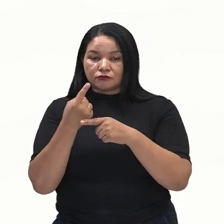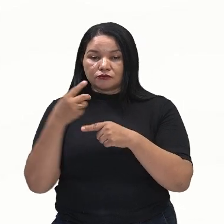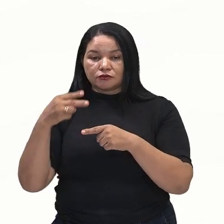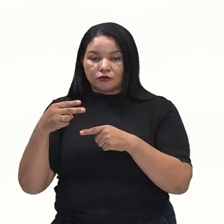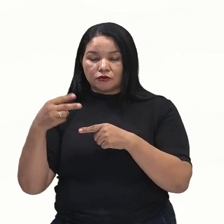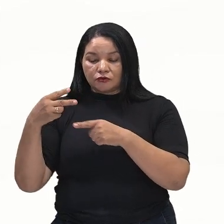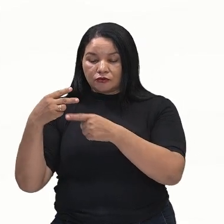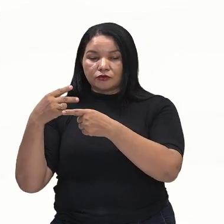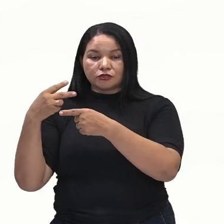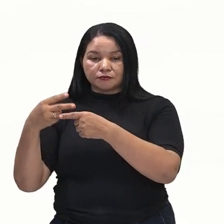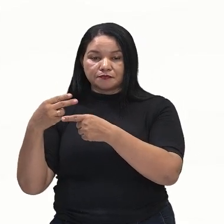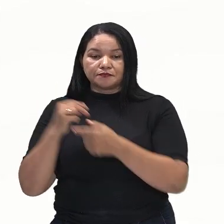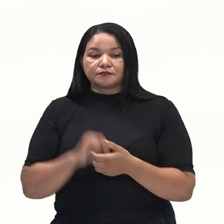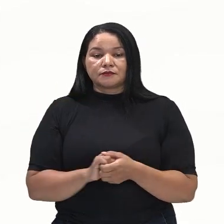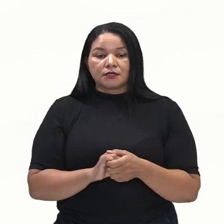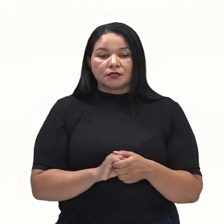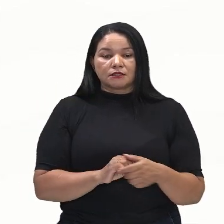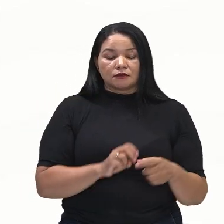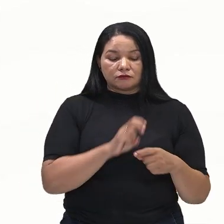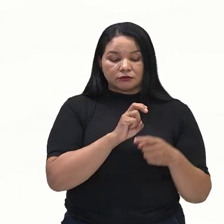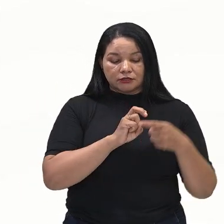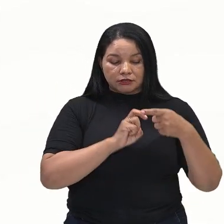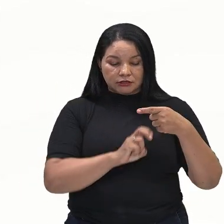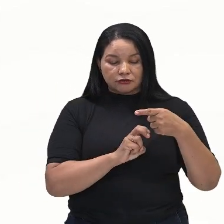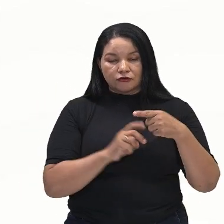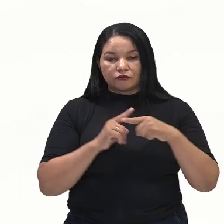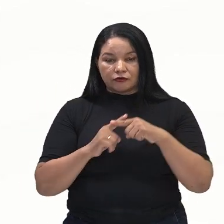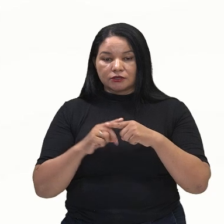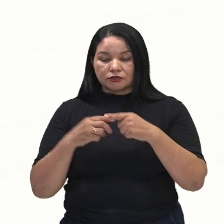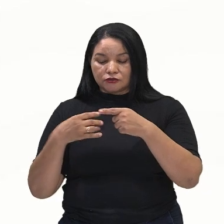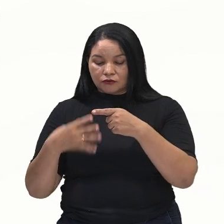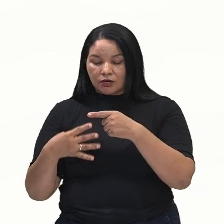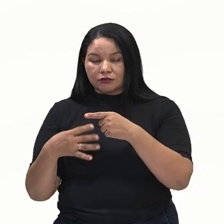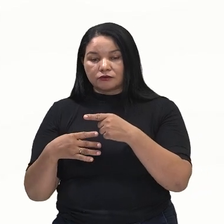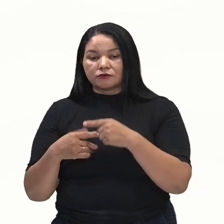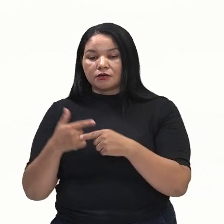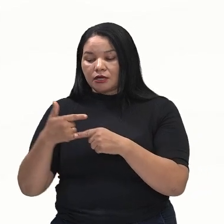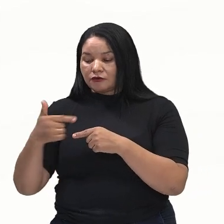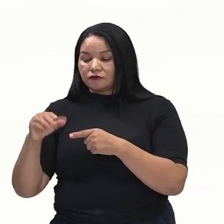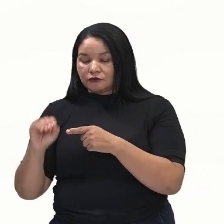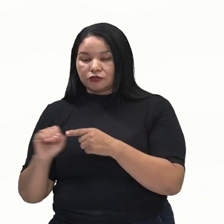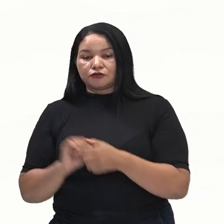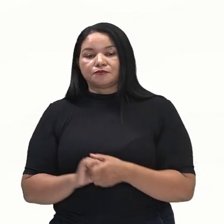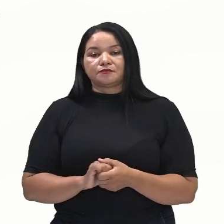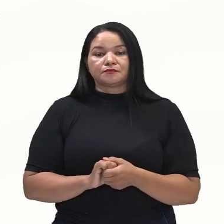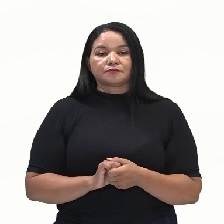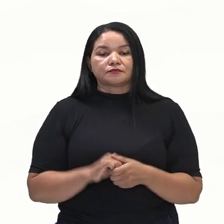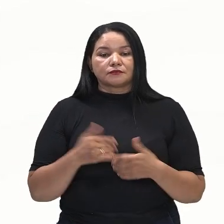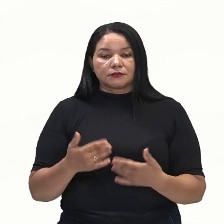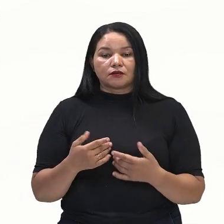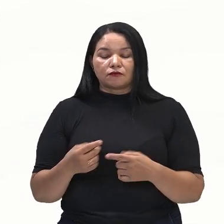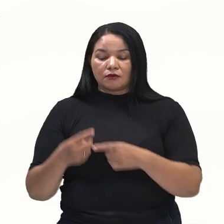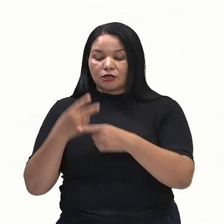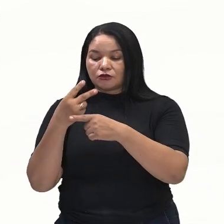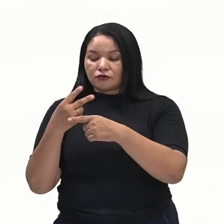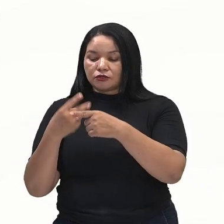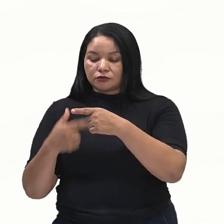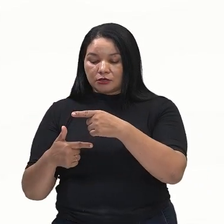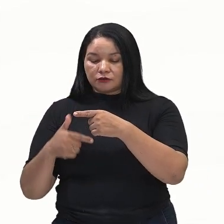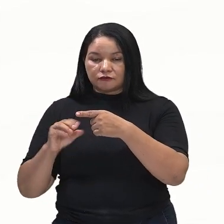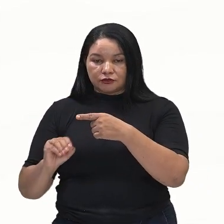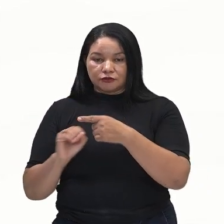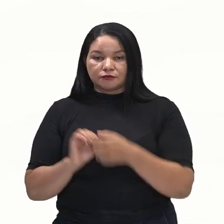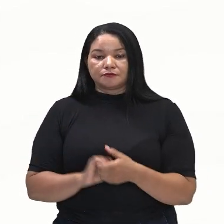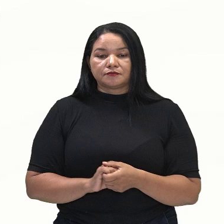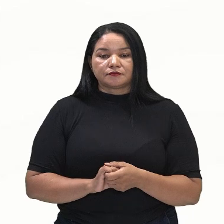e embaixo com de baixo. 5 vezes 4 é 20. Então, a chance aqui é de 2 para 20. Como a